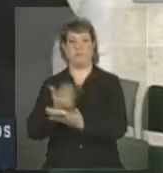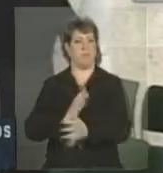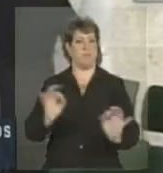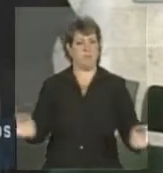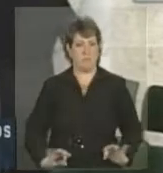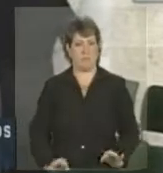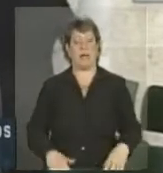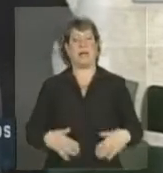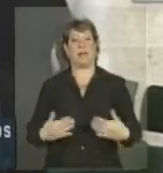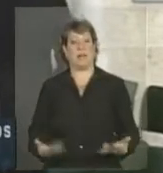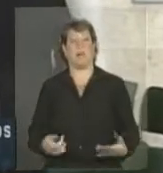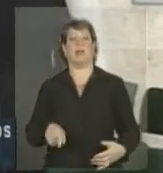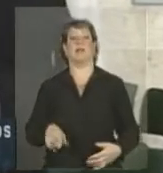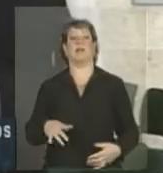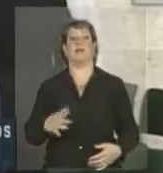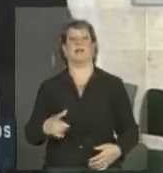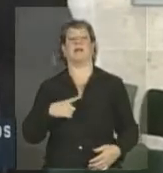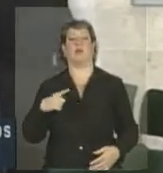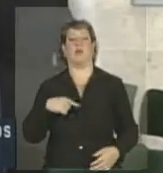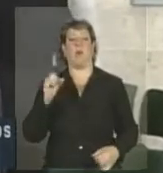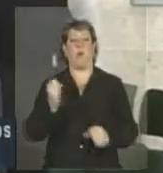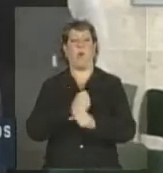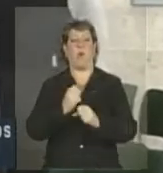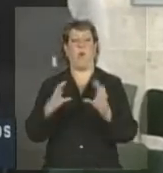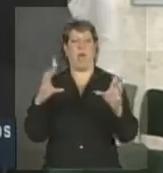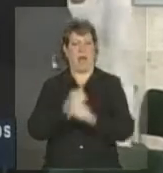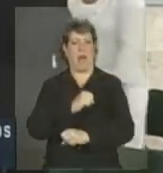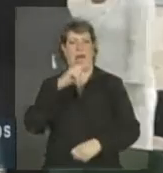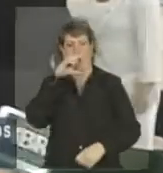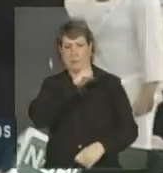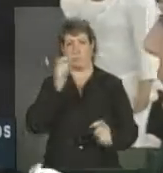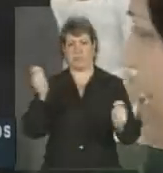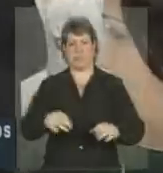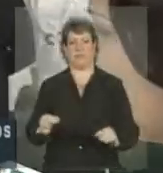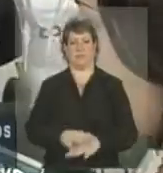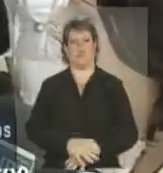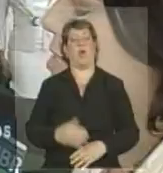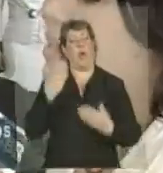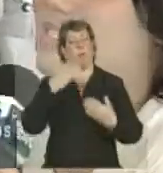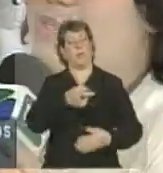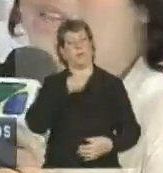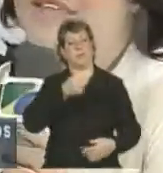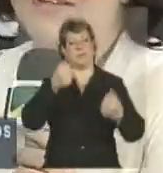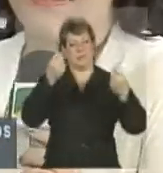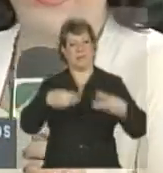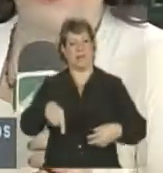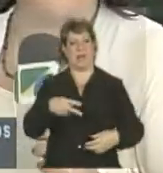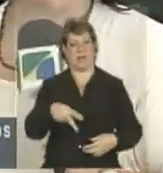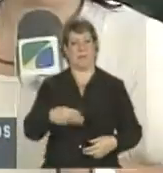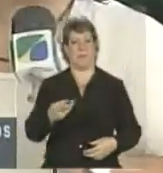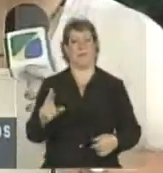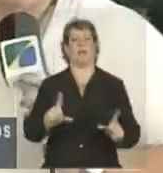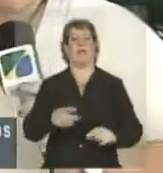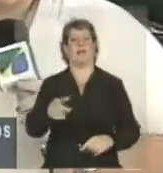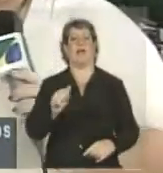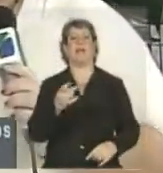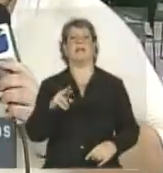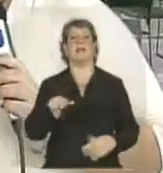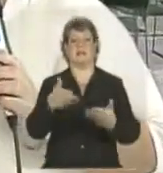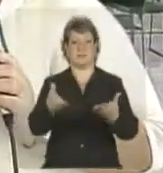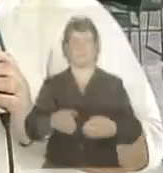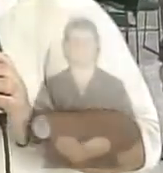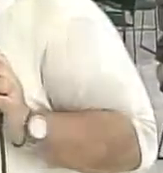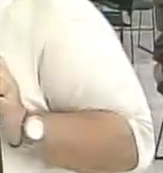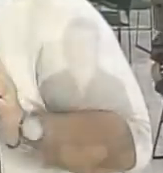que deve ter uma execução e uma finalização muito rápida. Muito obrigada por sua participação na NBR. É com você,